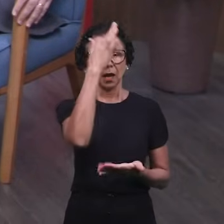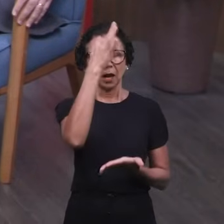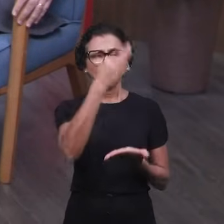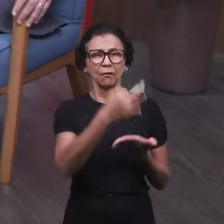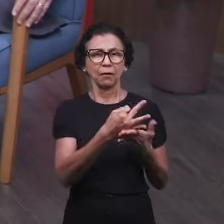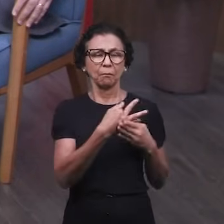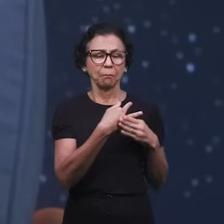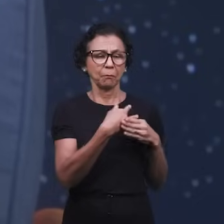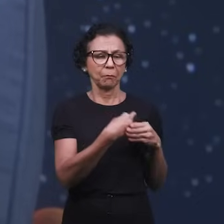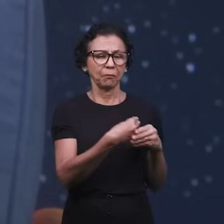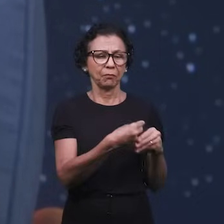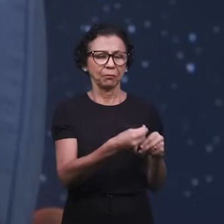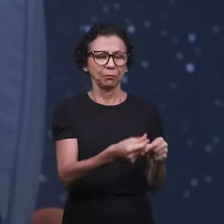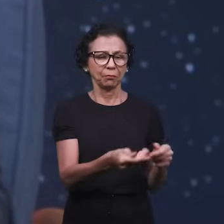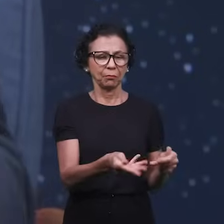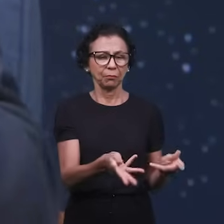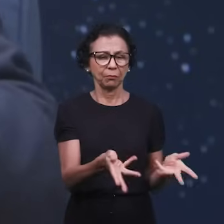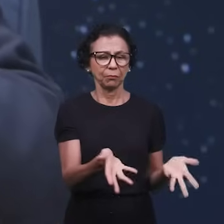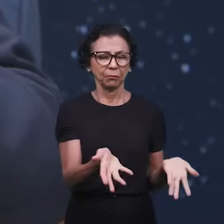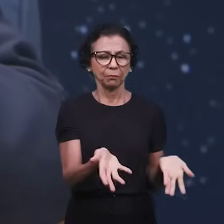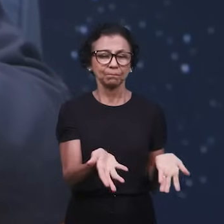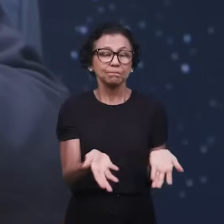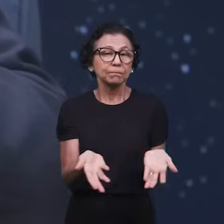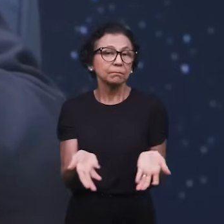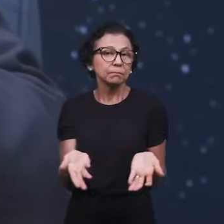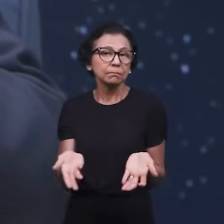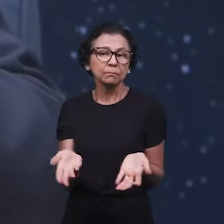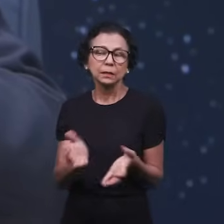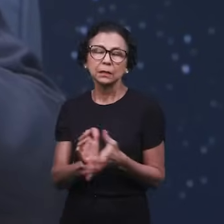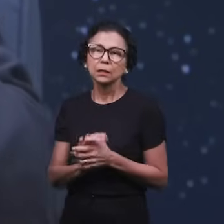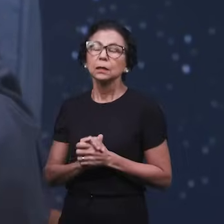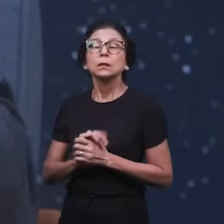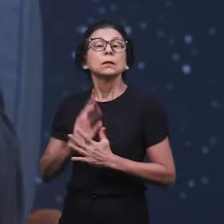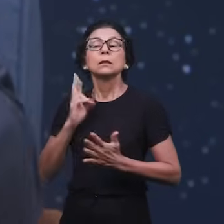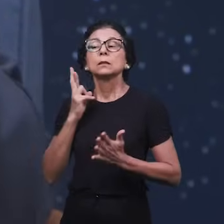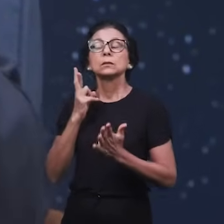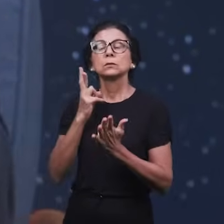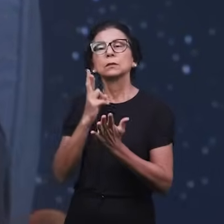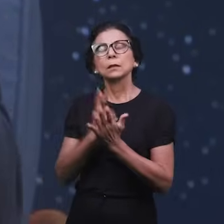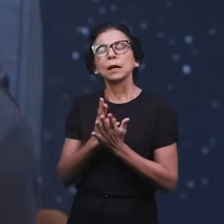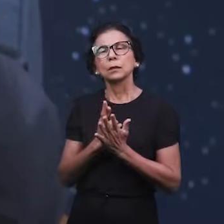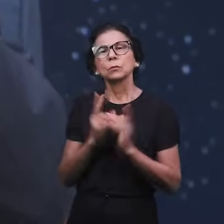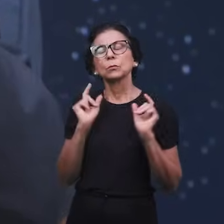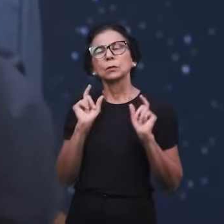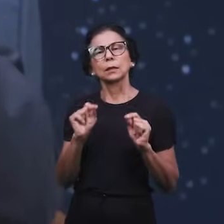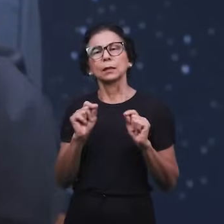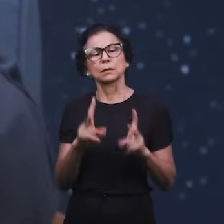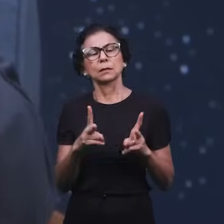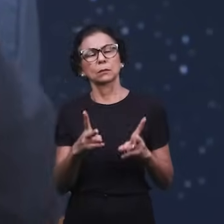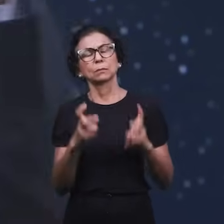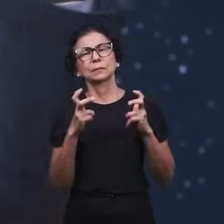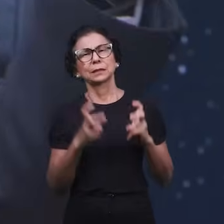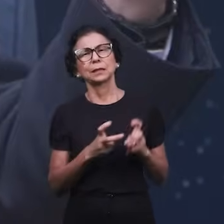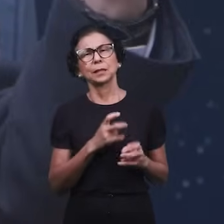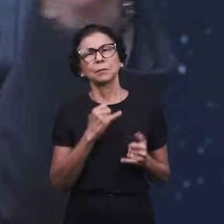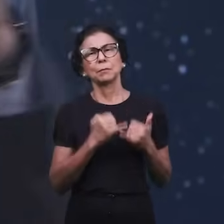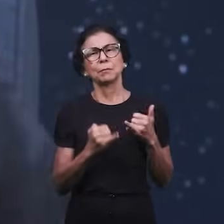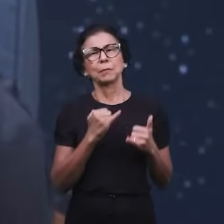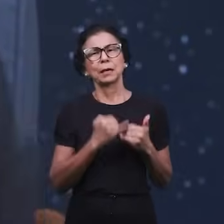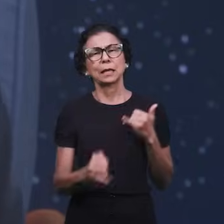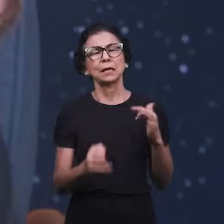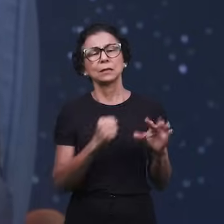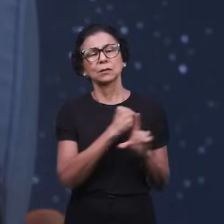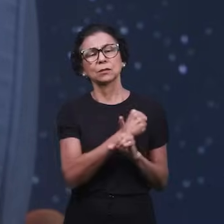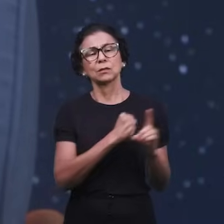fé. E com isso, o que você observa é que parece que as pessoas,